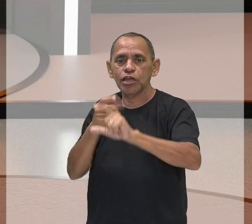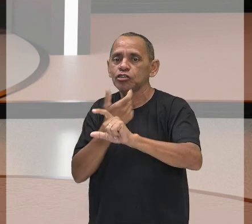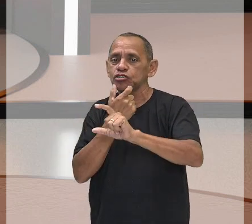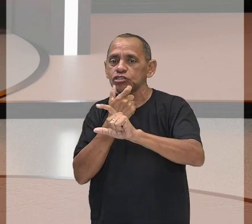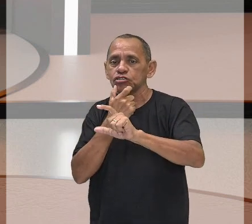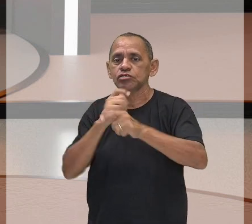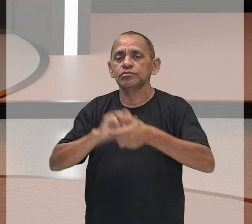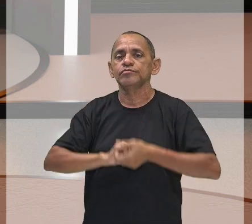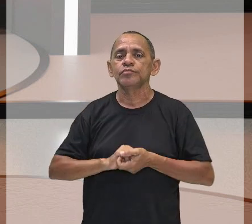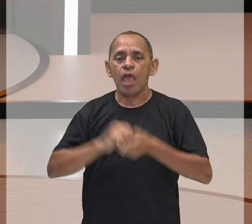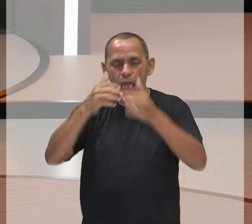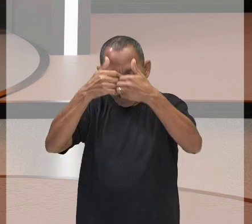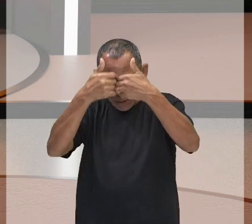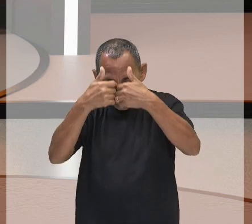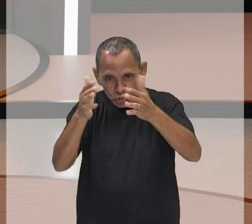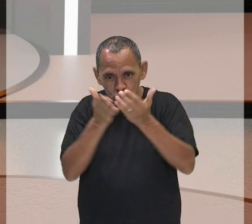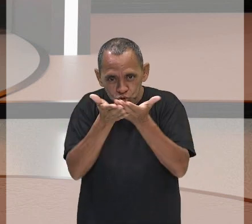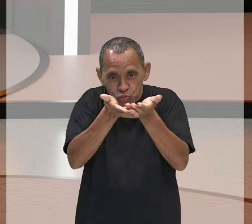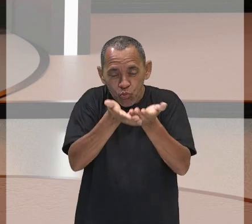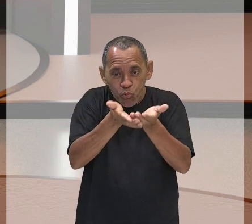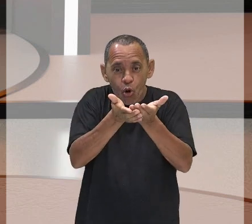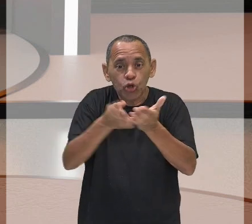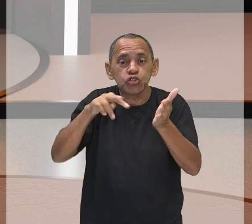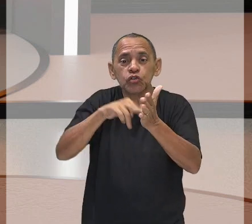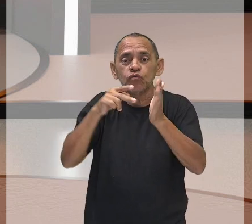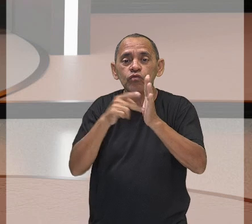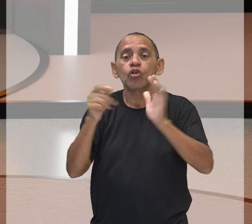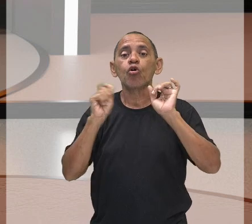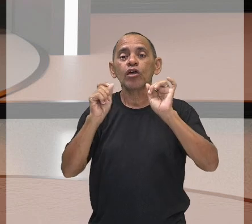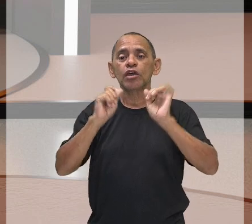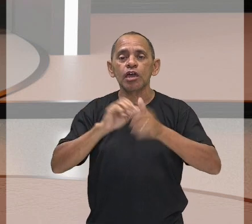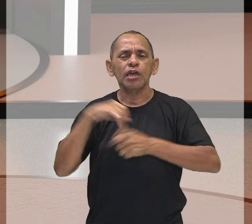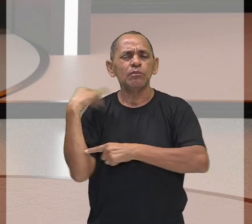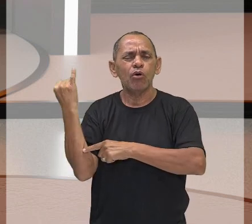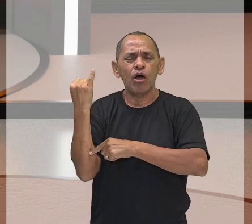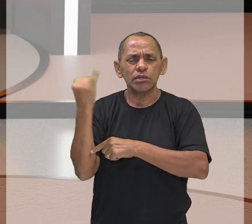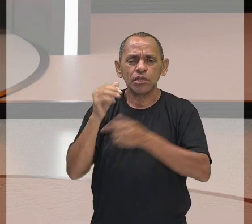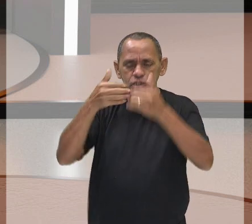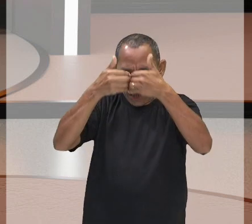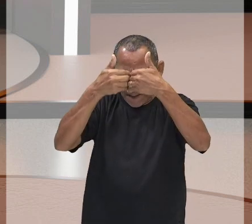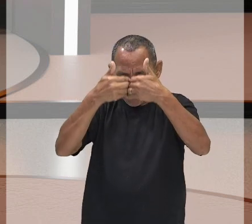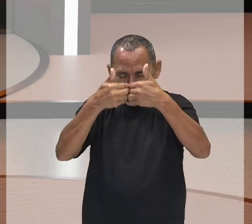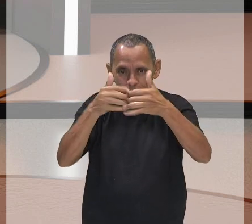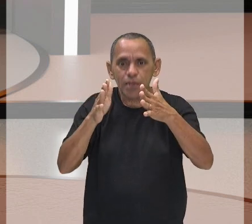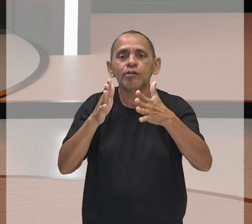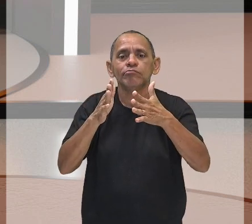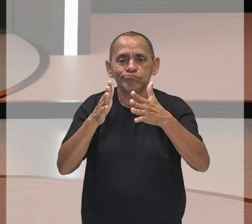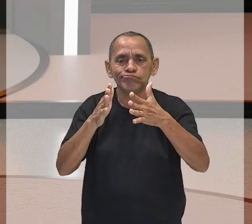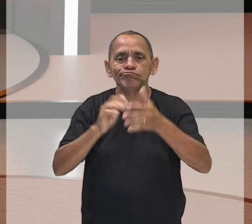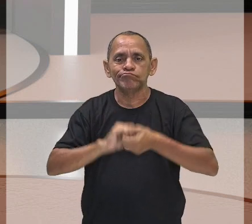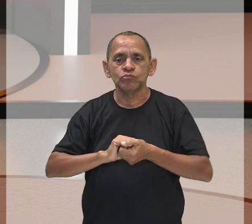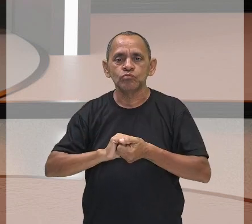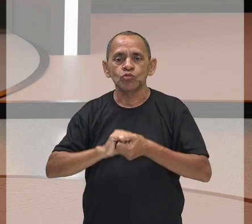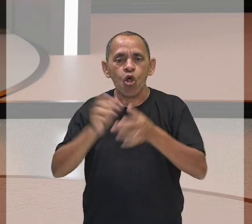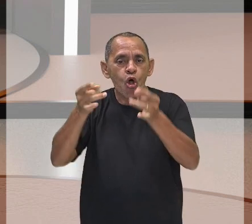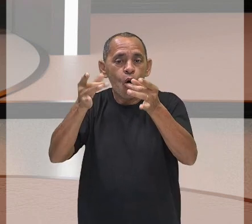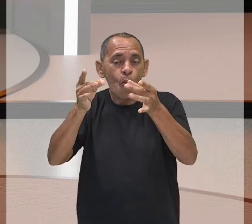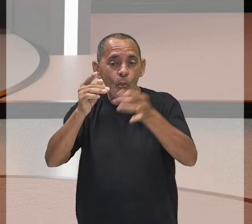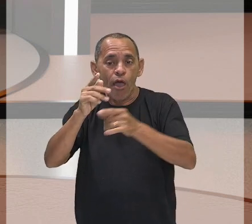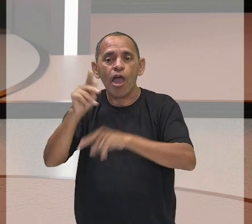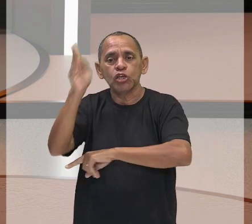Então a abertura dos portos ela foi significativa. Por quê? Porque abriu o comércio brasileiro para